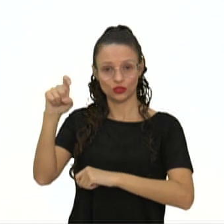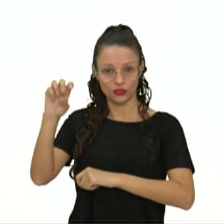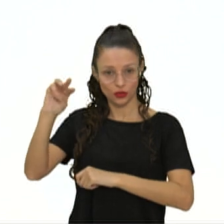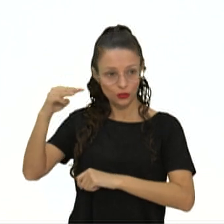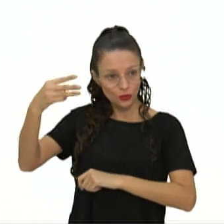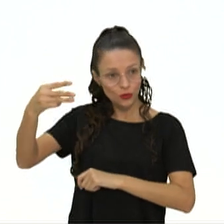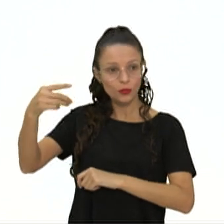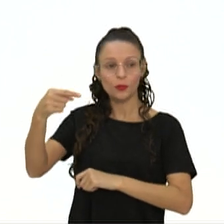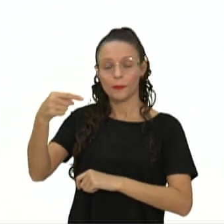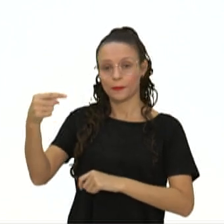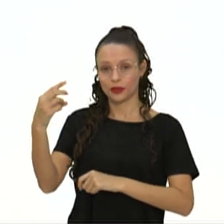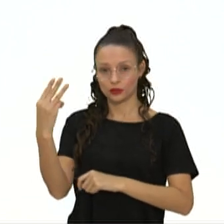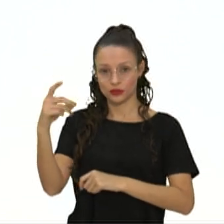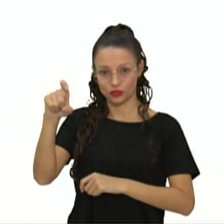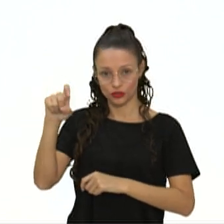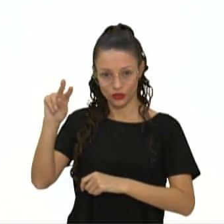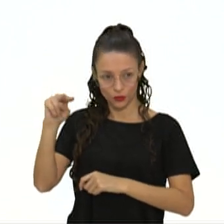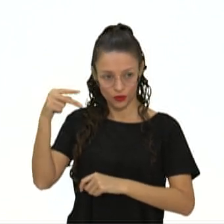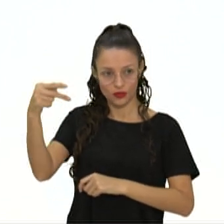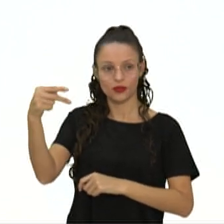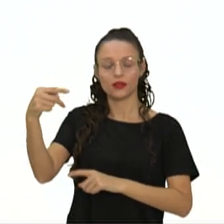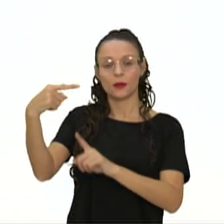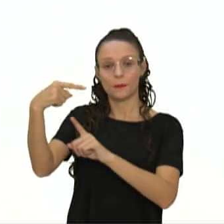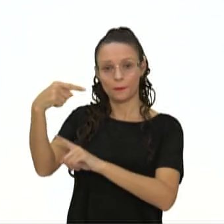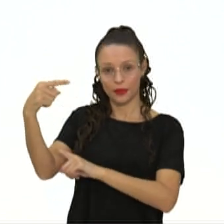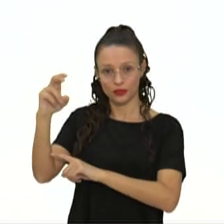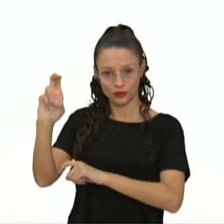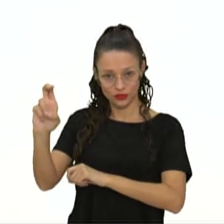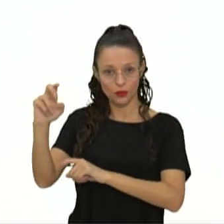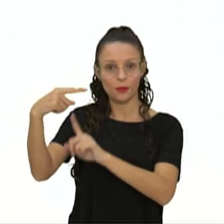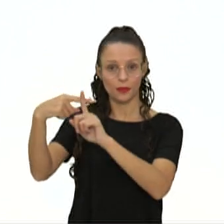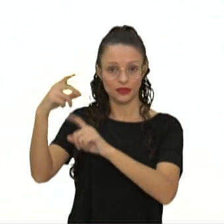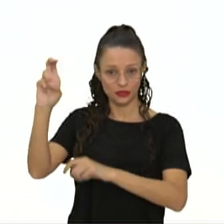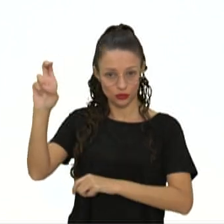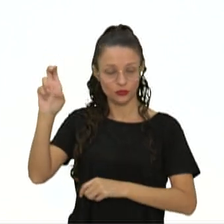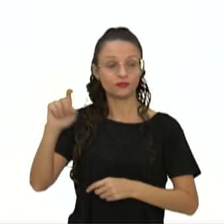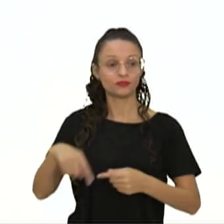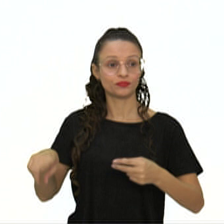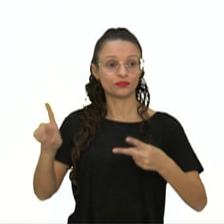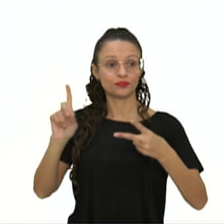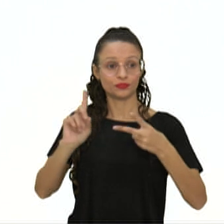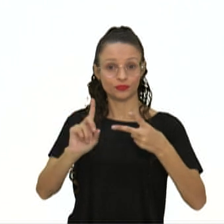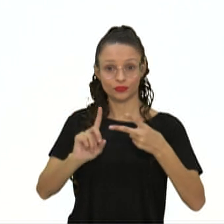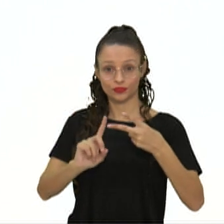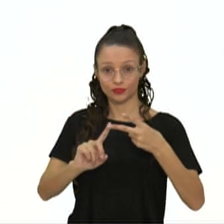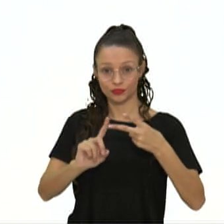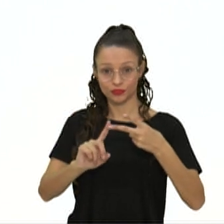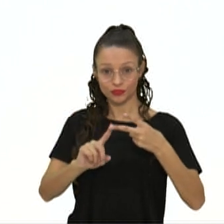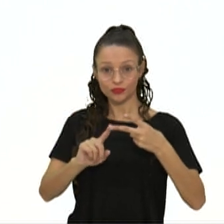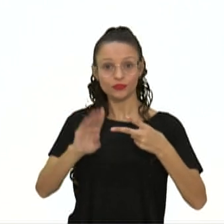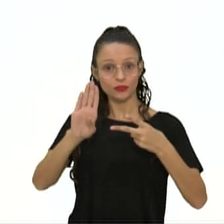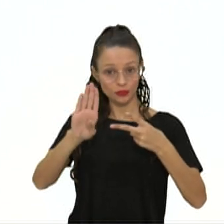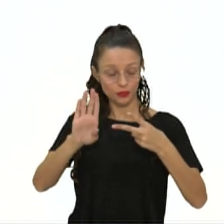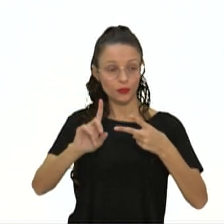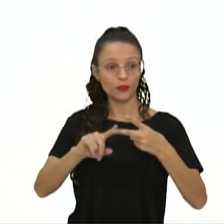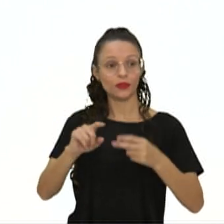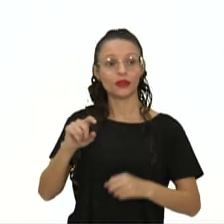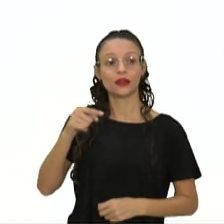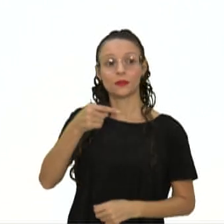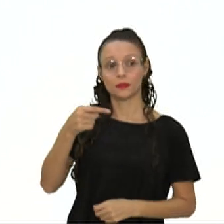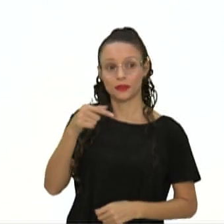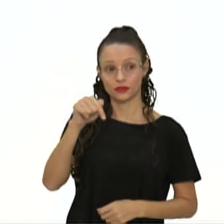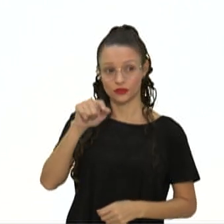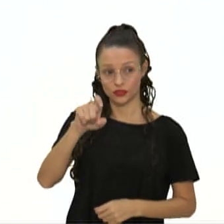cubo, menos 3x ao quadrado, menos 5x mais 5. O polinômio B é